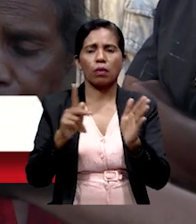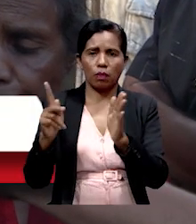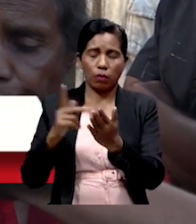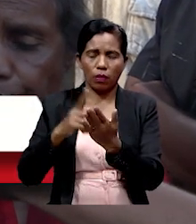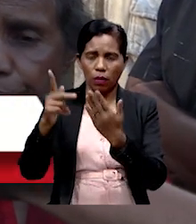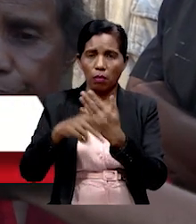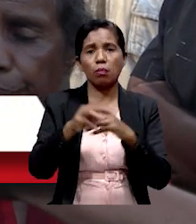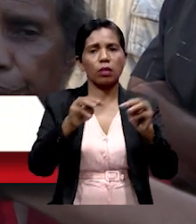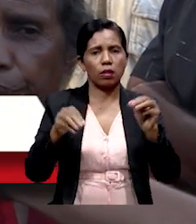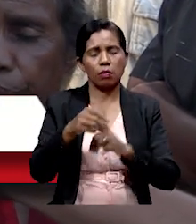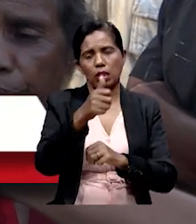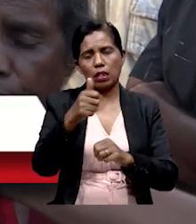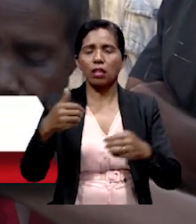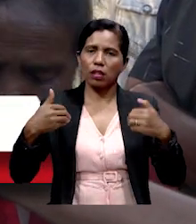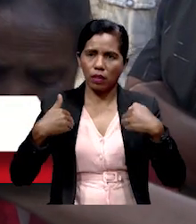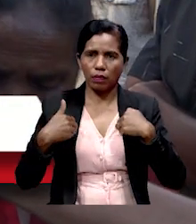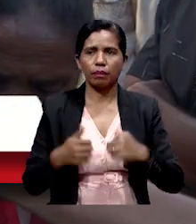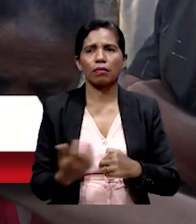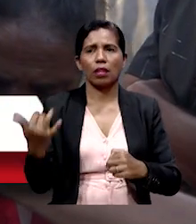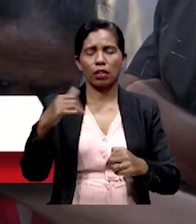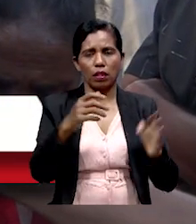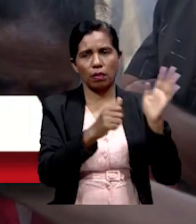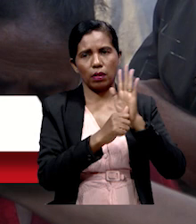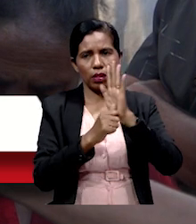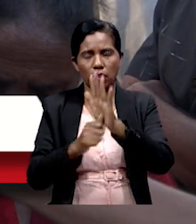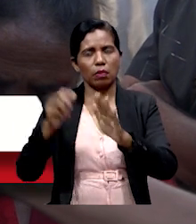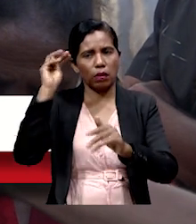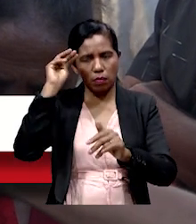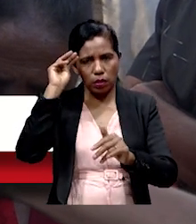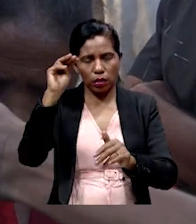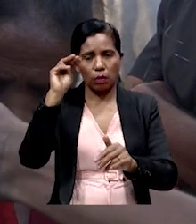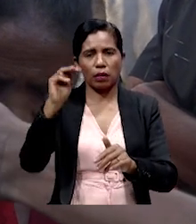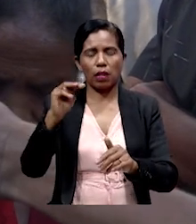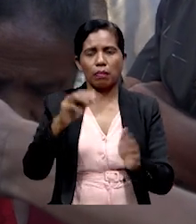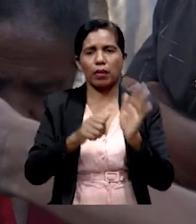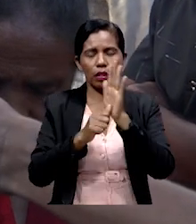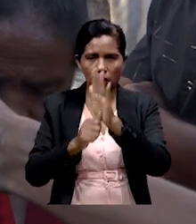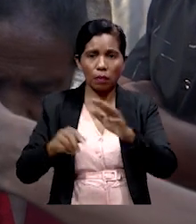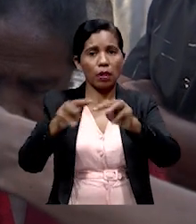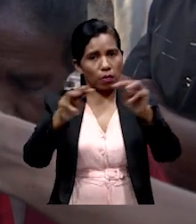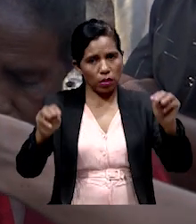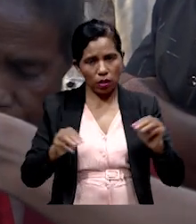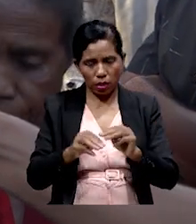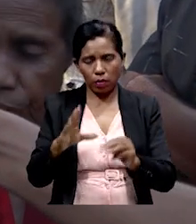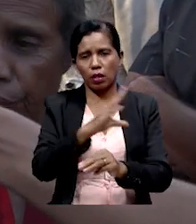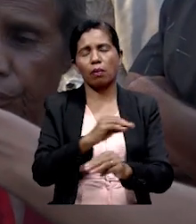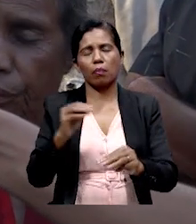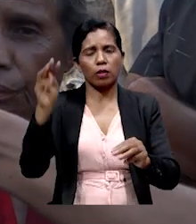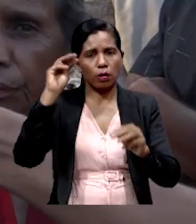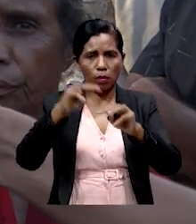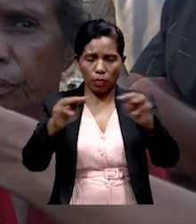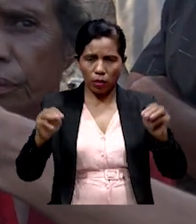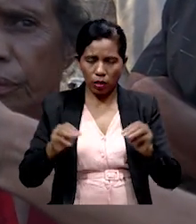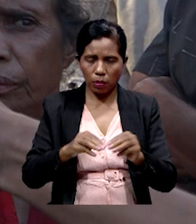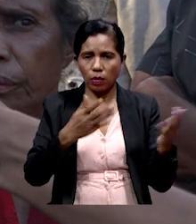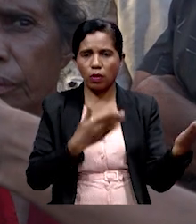IHDA. Na IHDA. Se representa para o município, e município que se lori programa se né, para o Ministério da